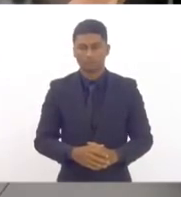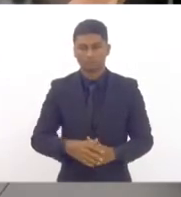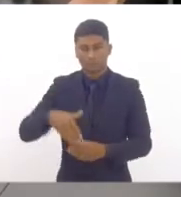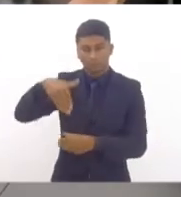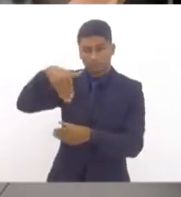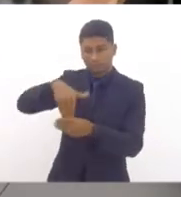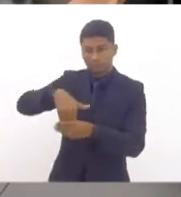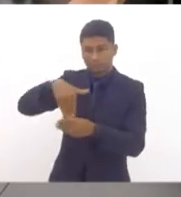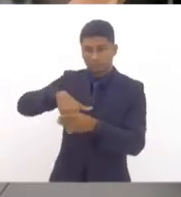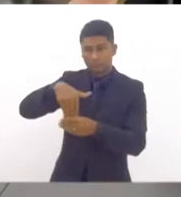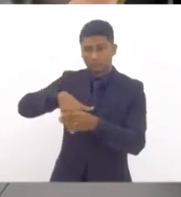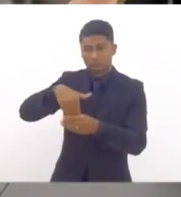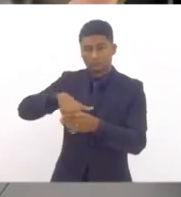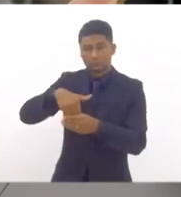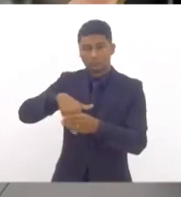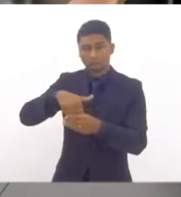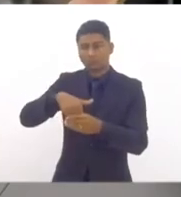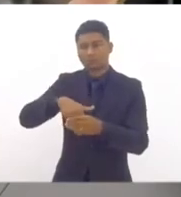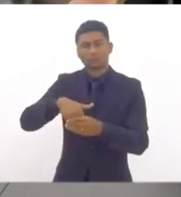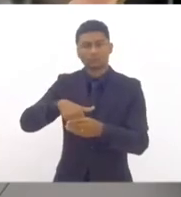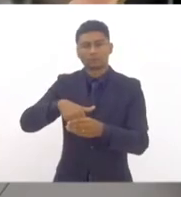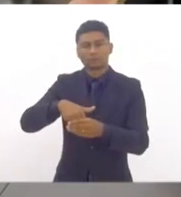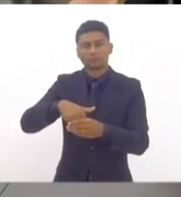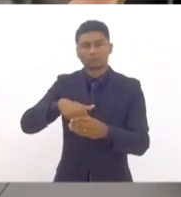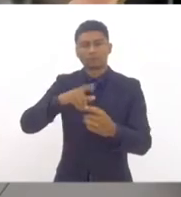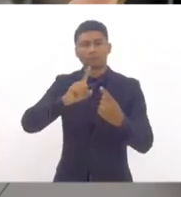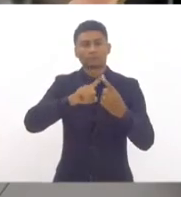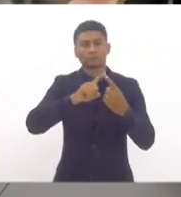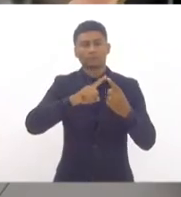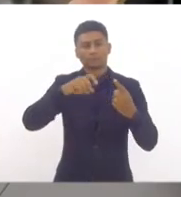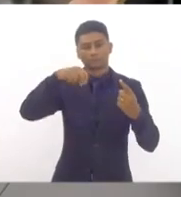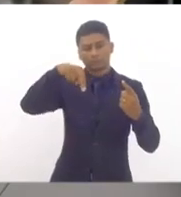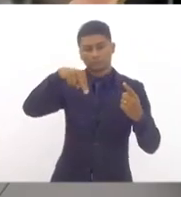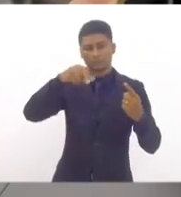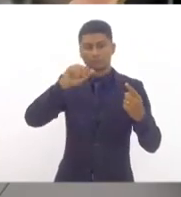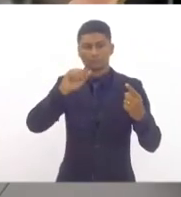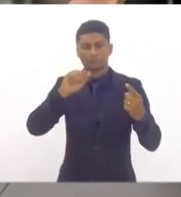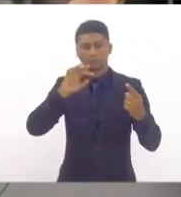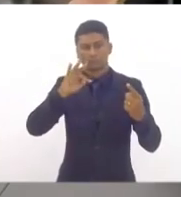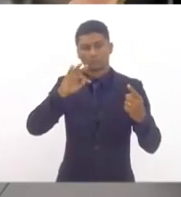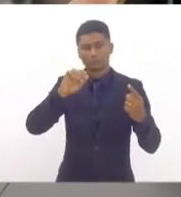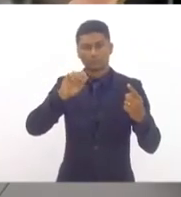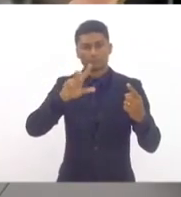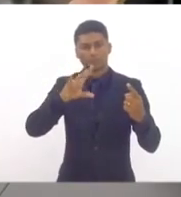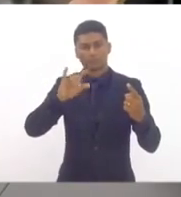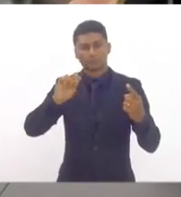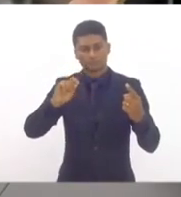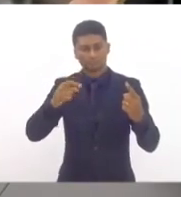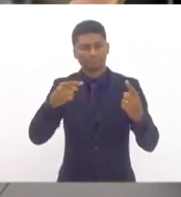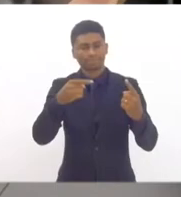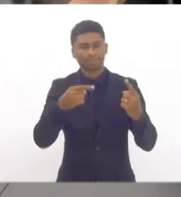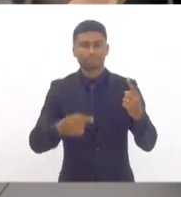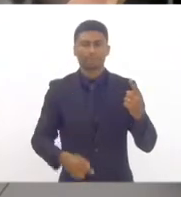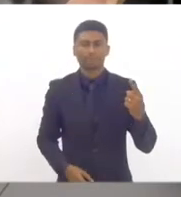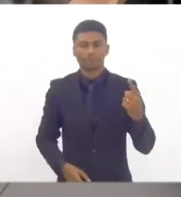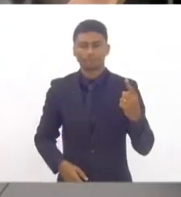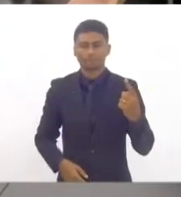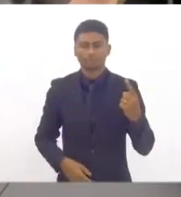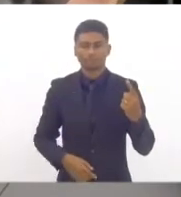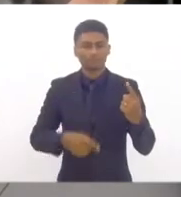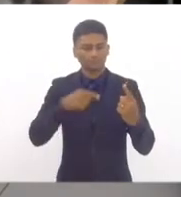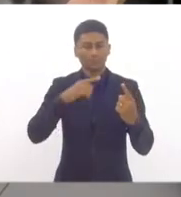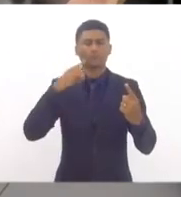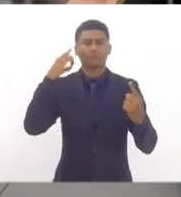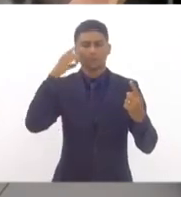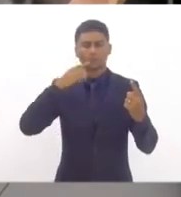voto também vai para a Natália Damasio, né, que é advogada